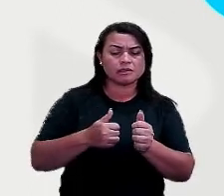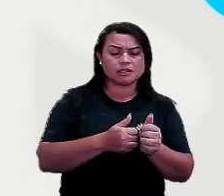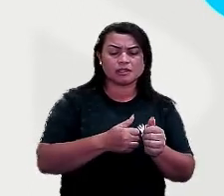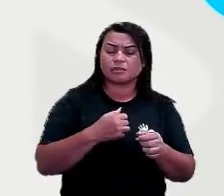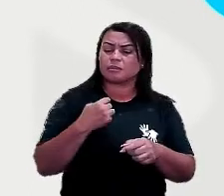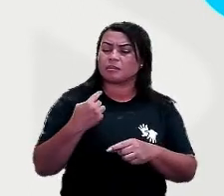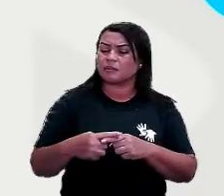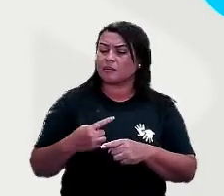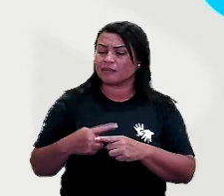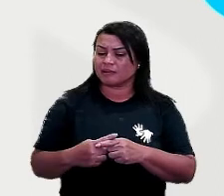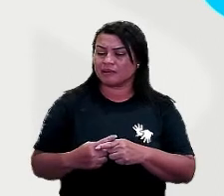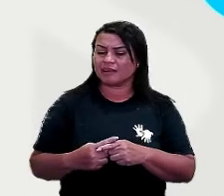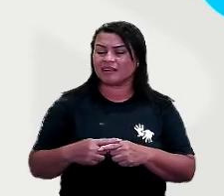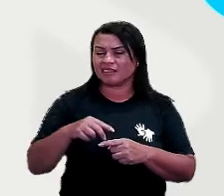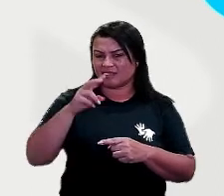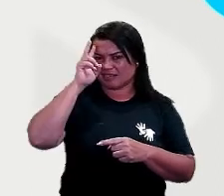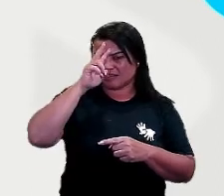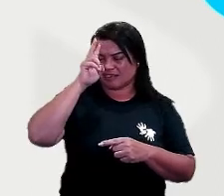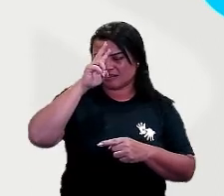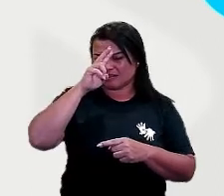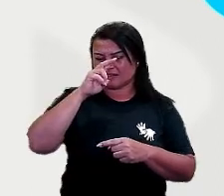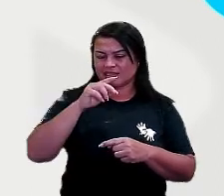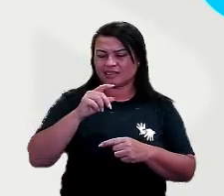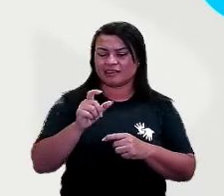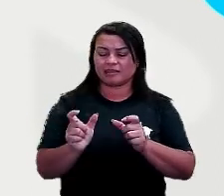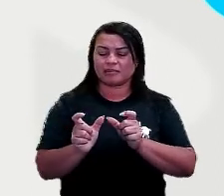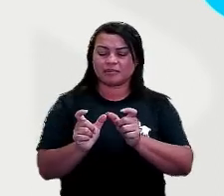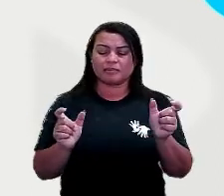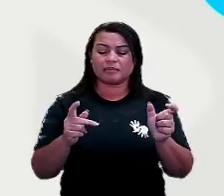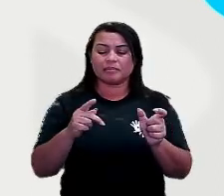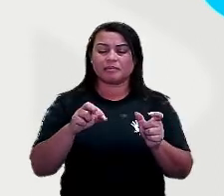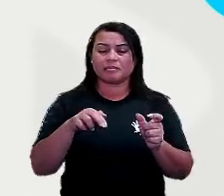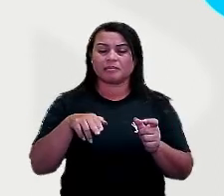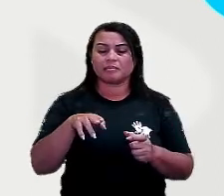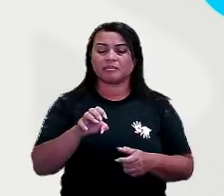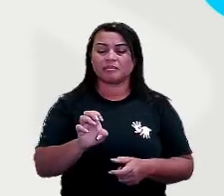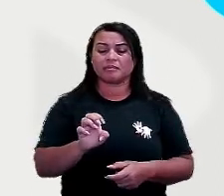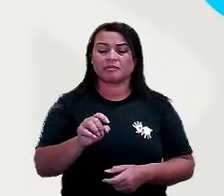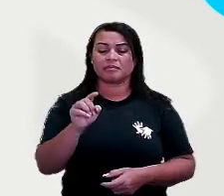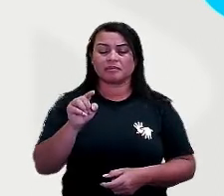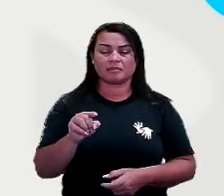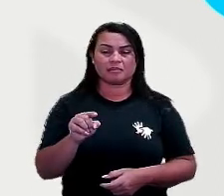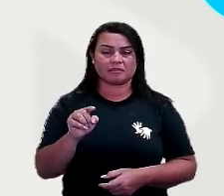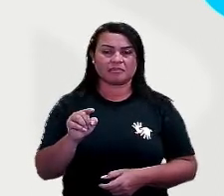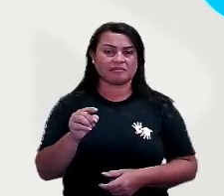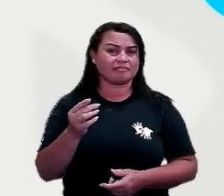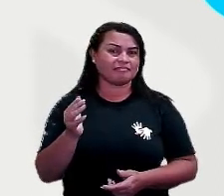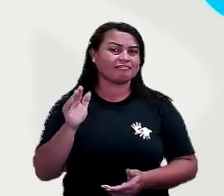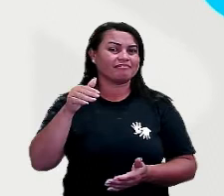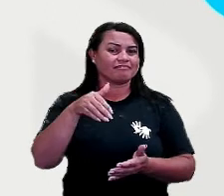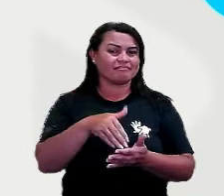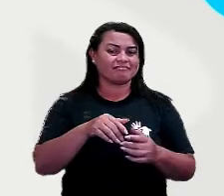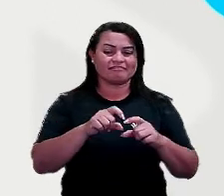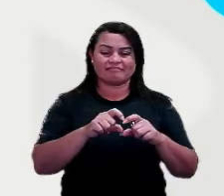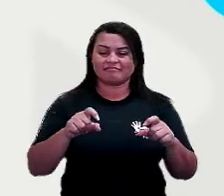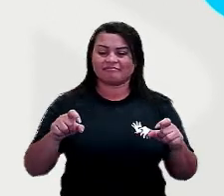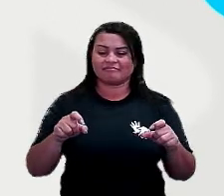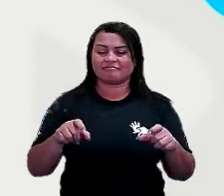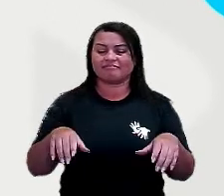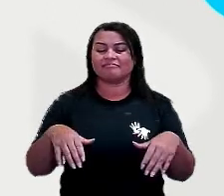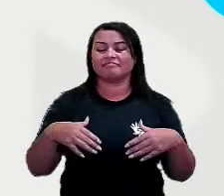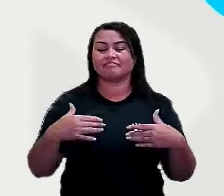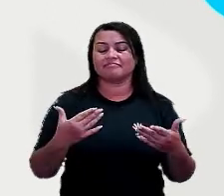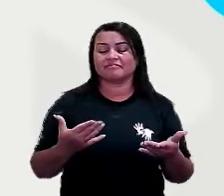quê? Lembra daquele porquê separado com acento que a gente usa no final da frase interrogativa?